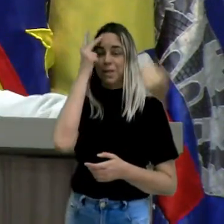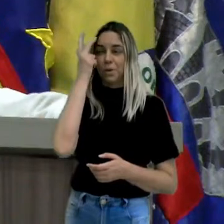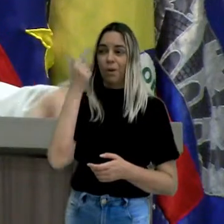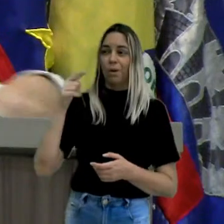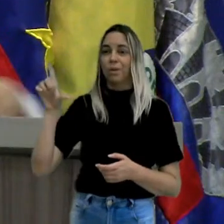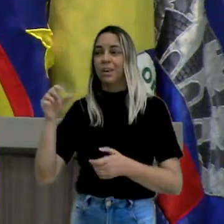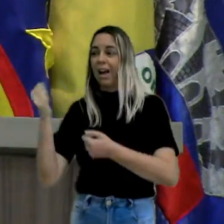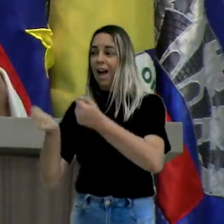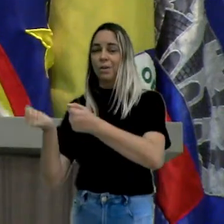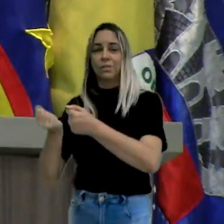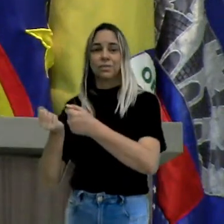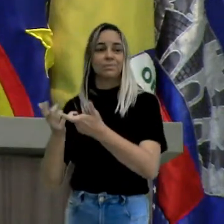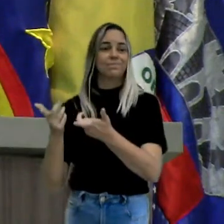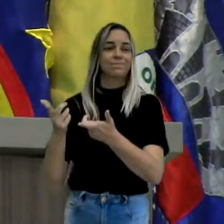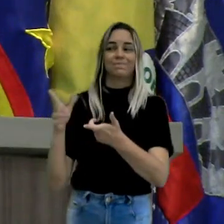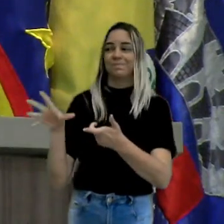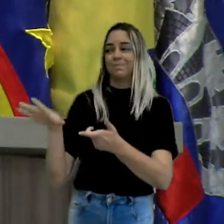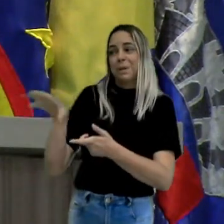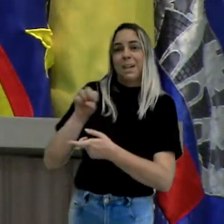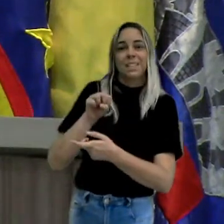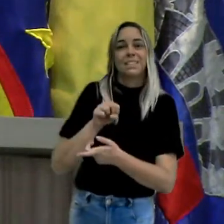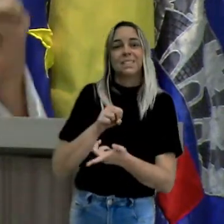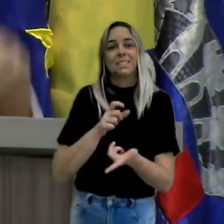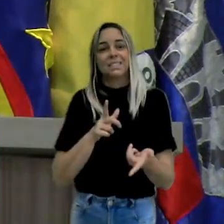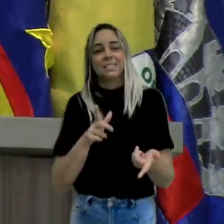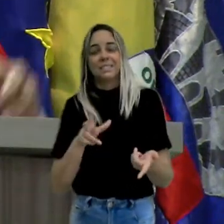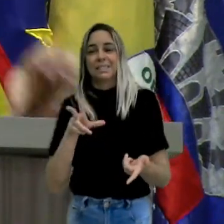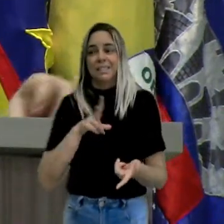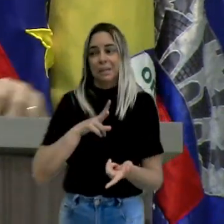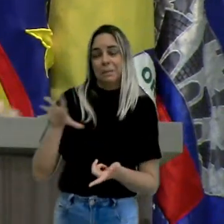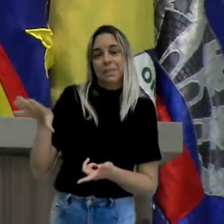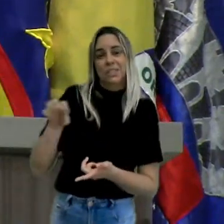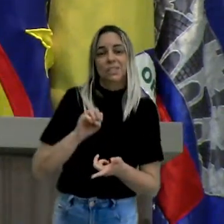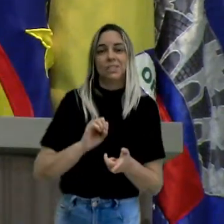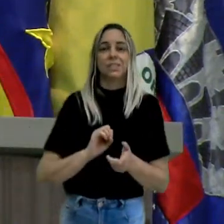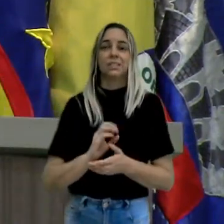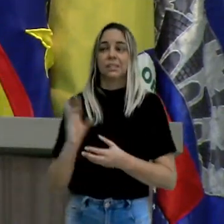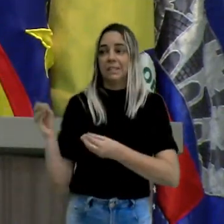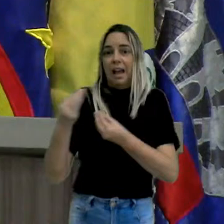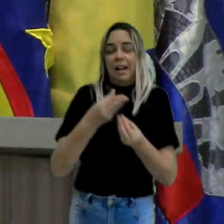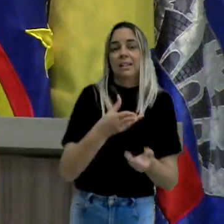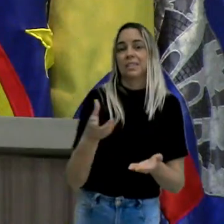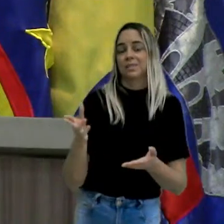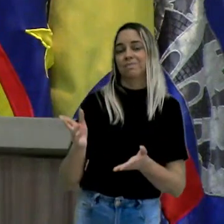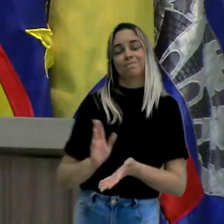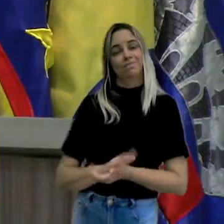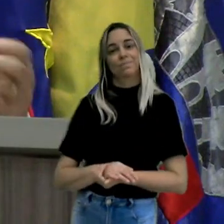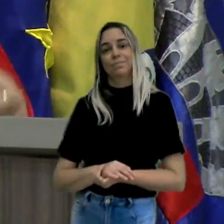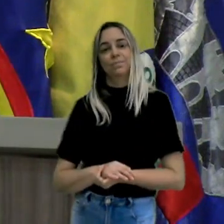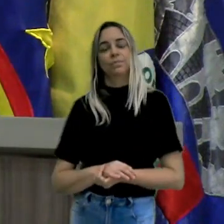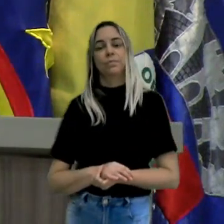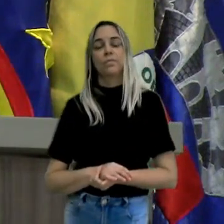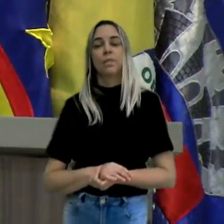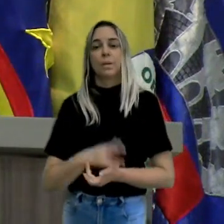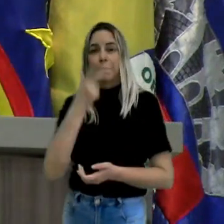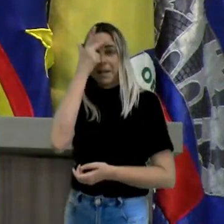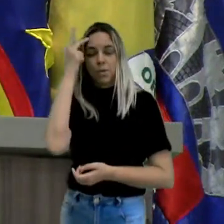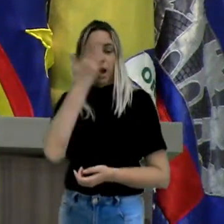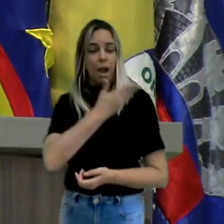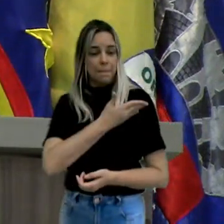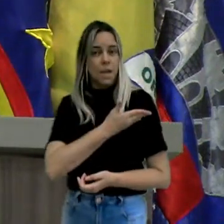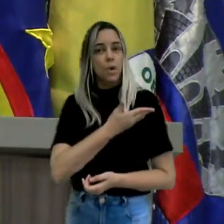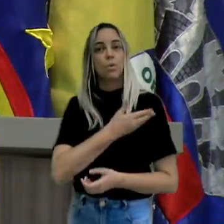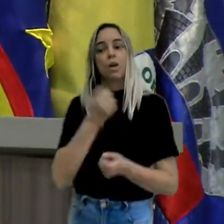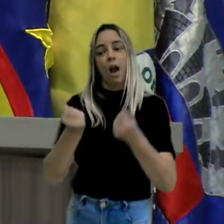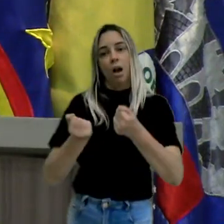gente pega emprestado, qual eu agradeço meus amigos e amigas que emprestam o carro muitas vezes que eu preciso para socorrer